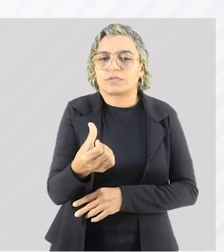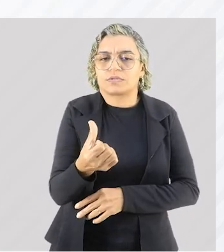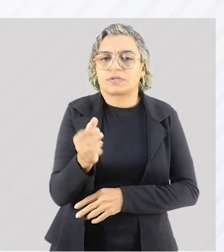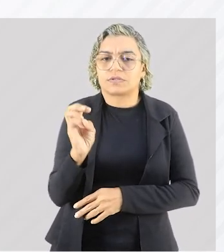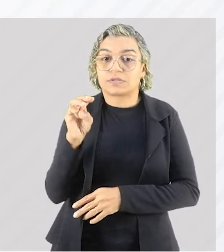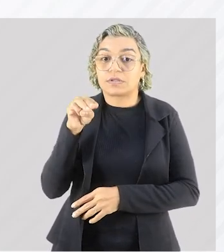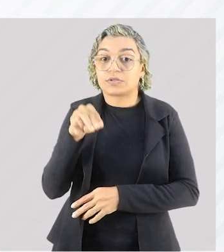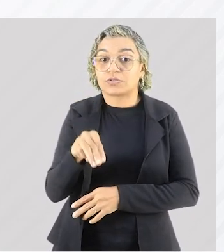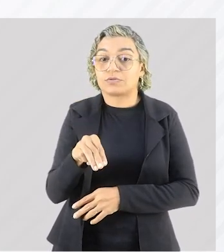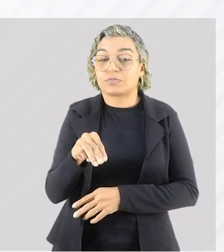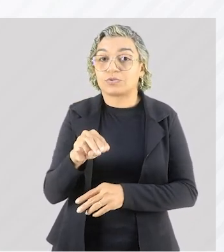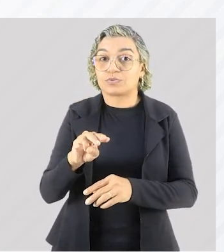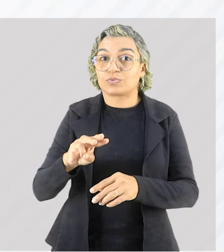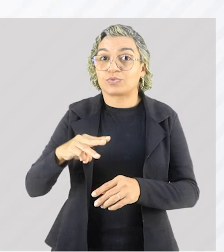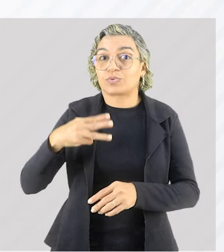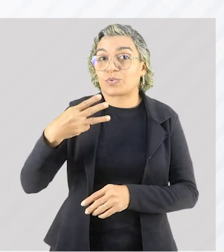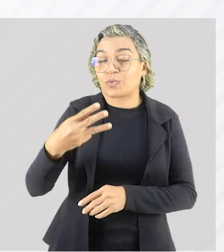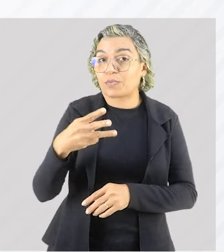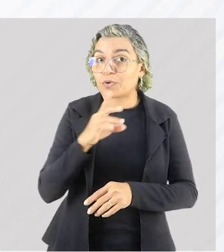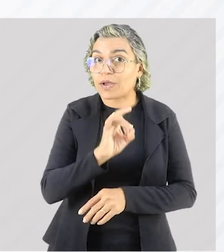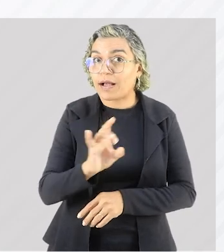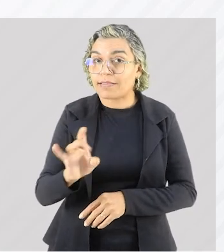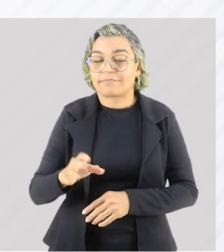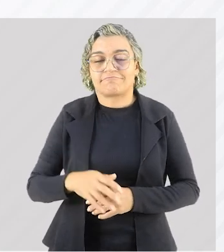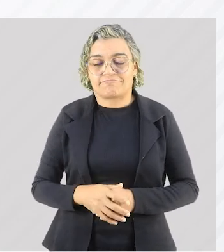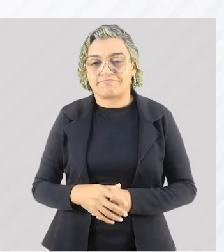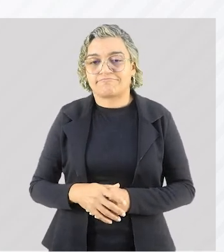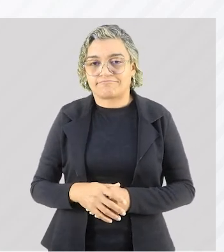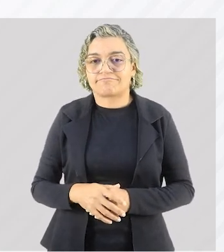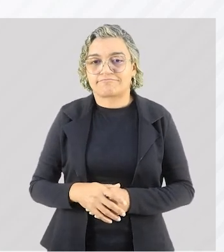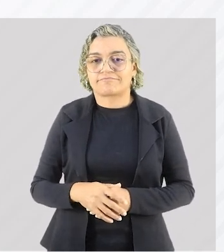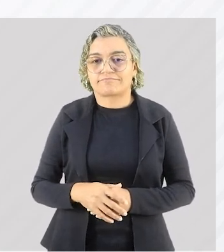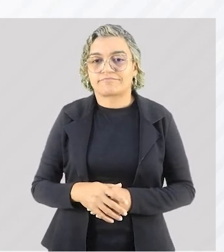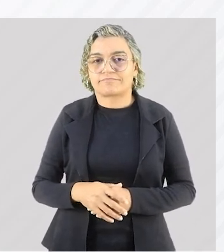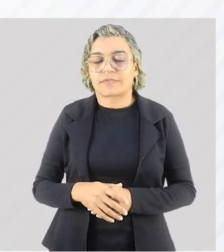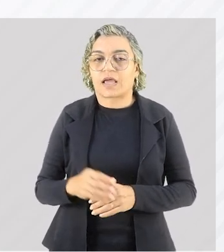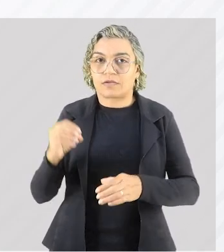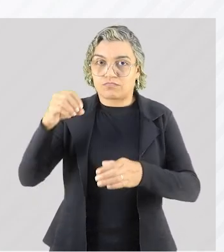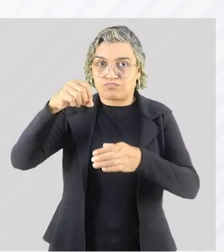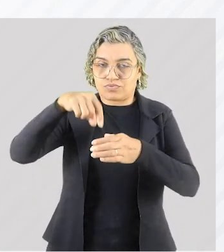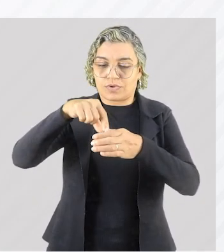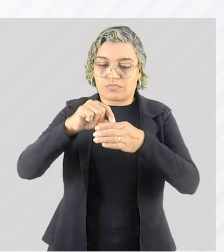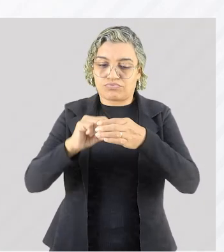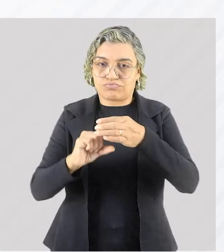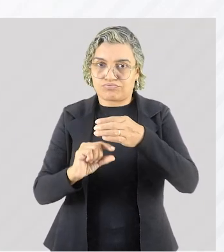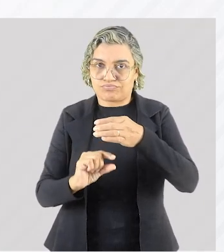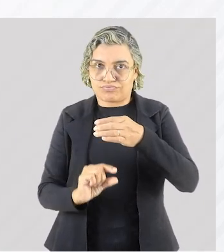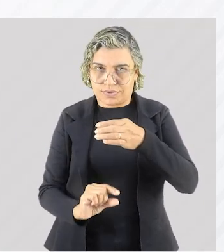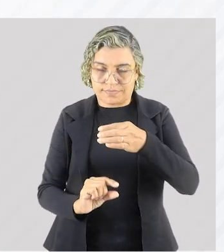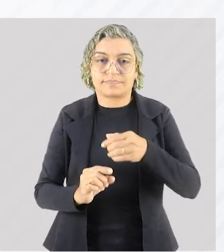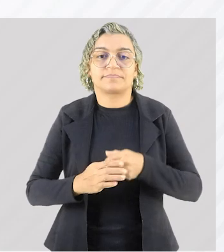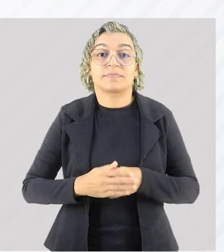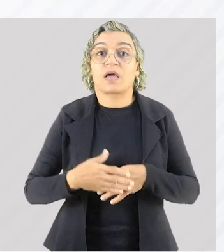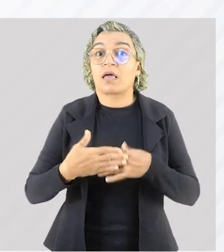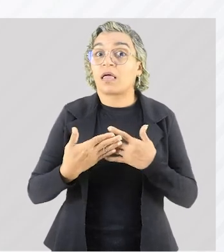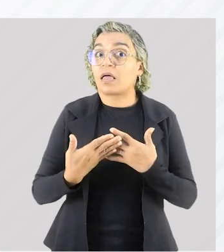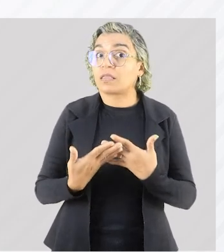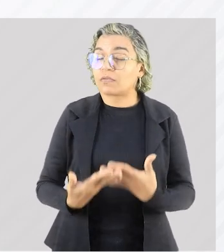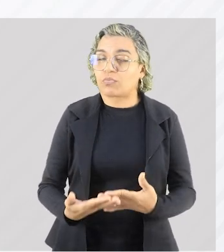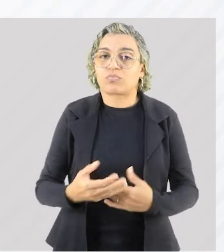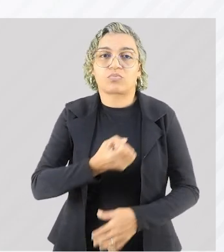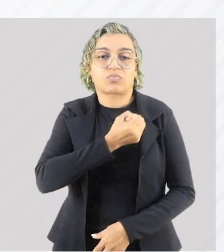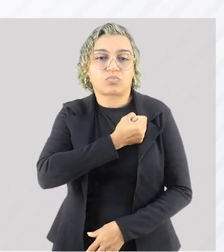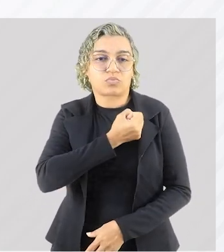6 centímetros cúbicos cada, que ficarão totalmente submersas. O número mínimo